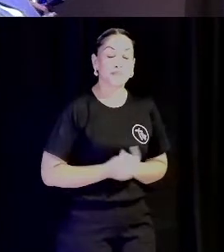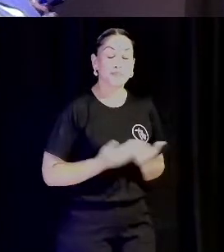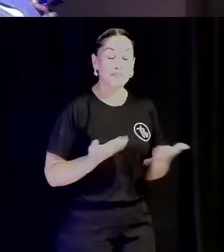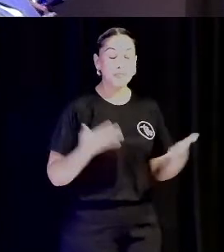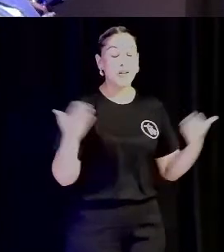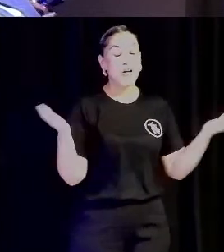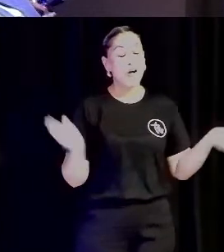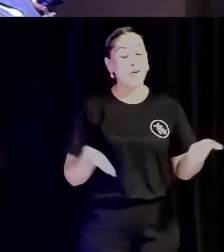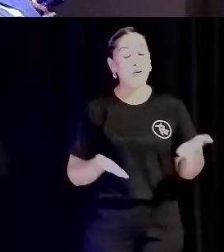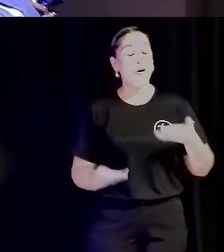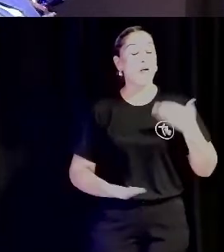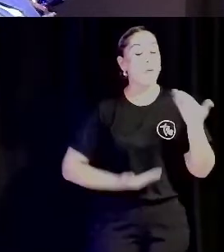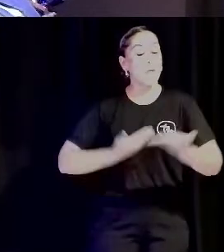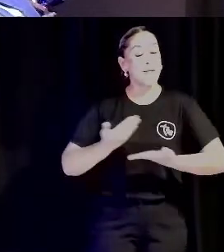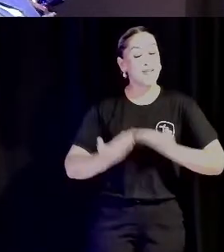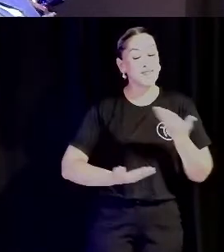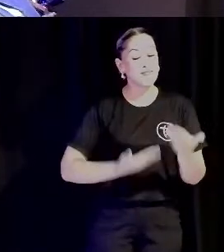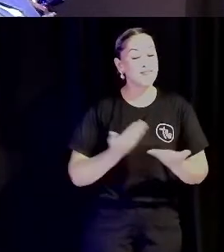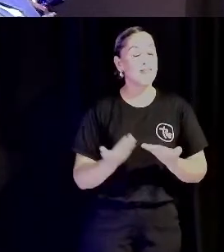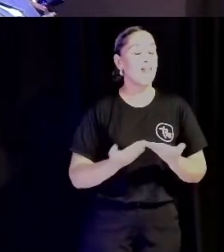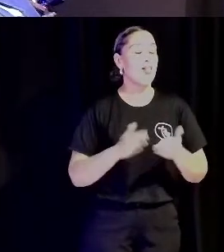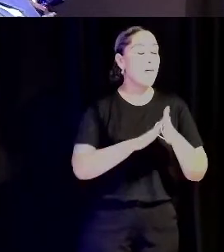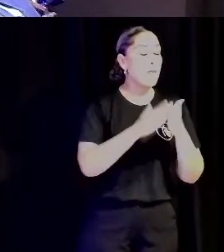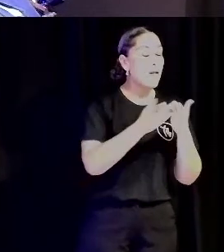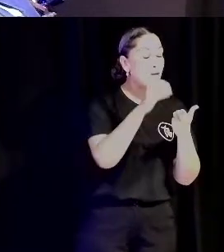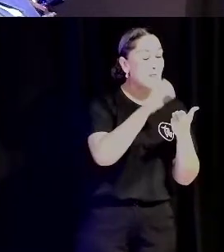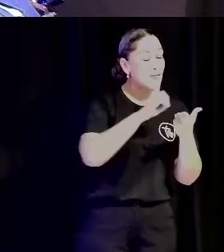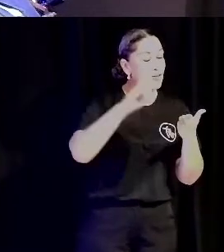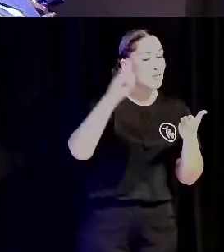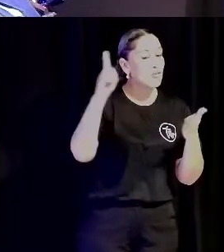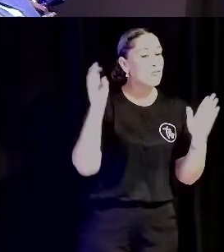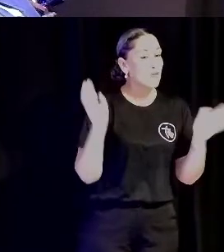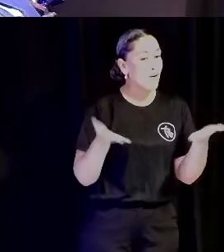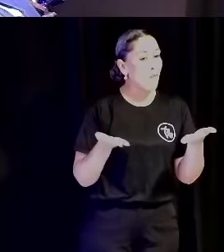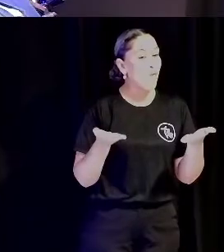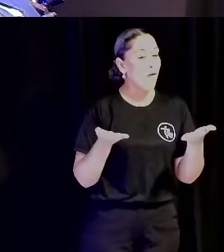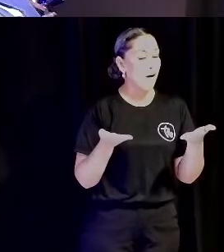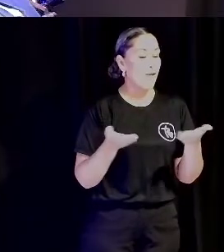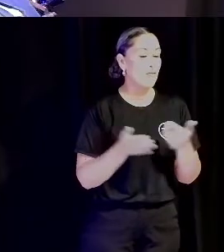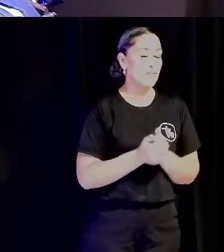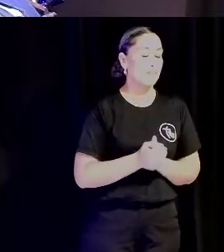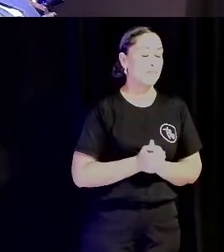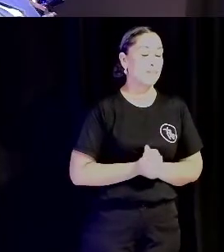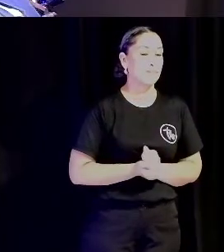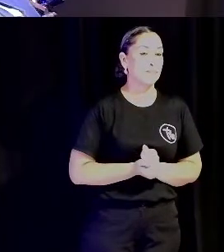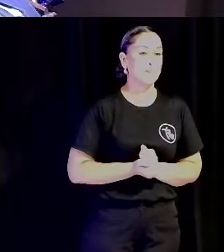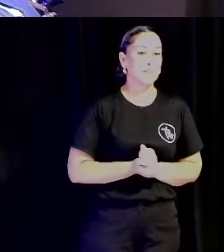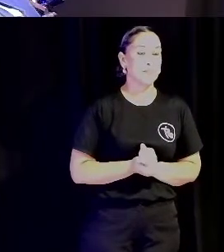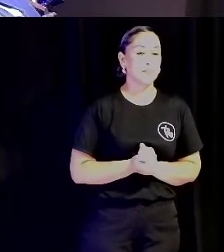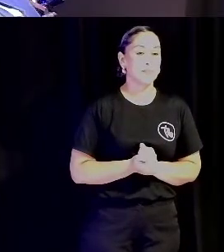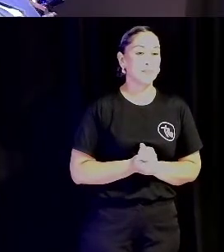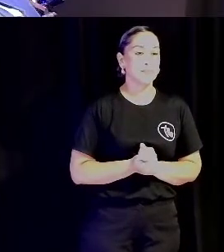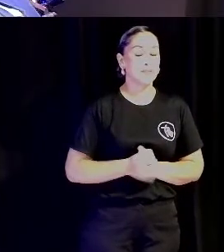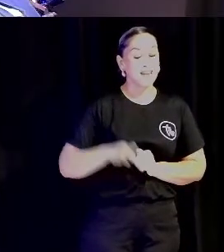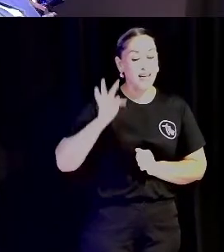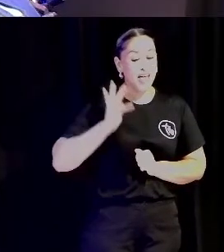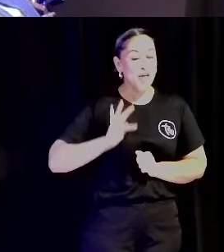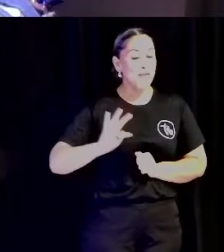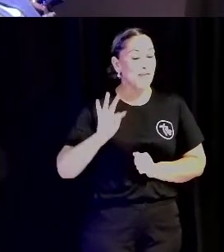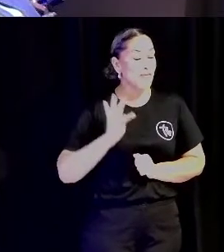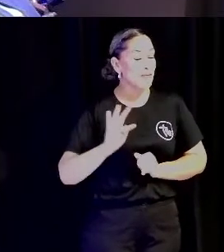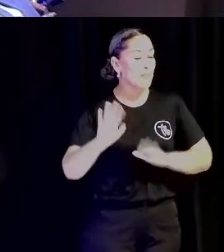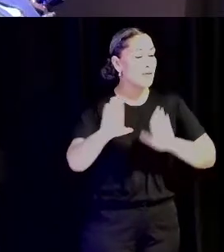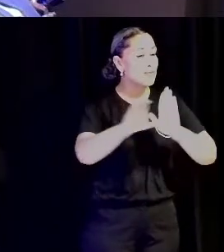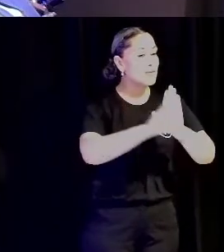Vamos compartilhar uma porção da palavra. Eu queria que você abrisse a sua Bíblia, por gentileza. Em Filipenses, no